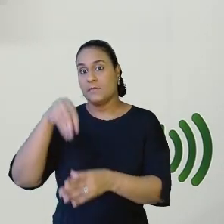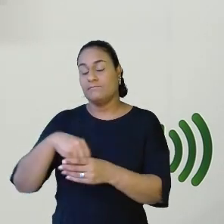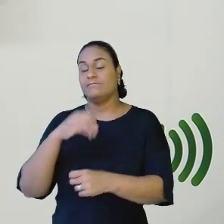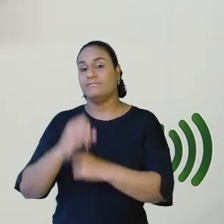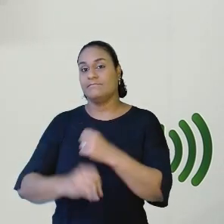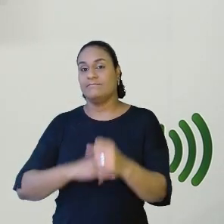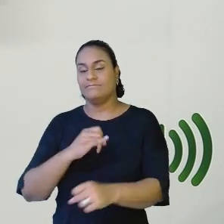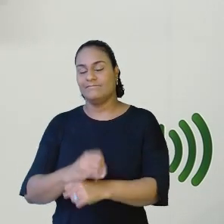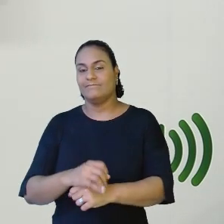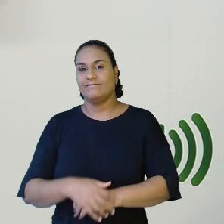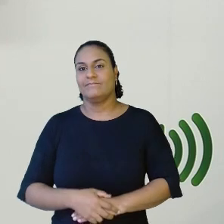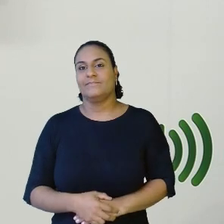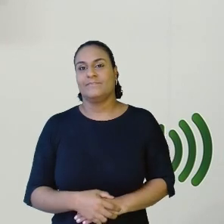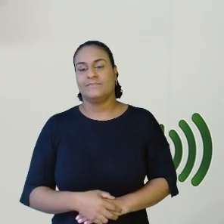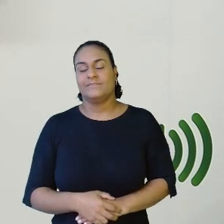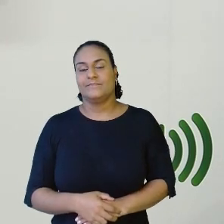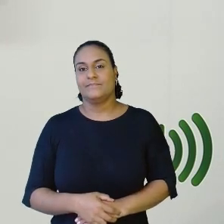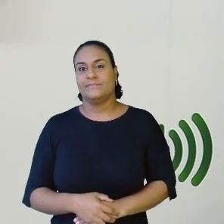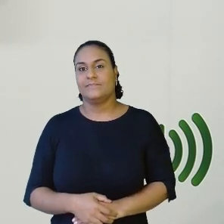vamos continuar?